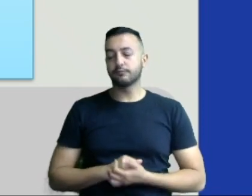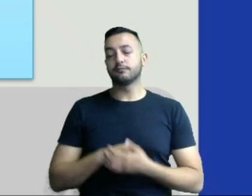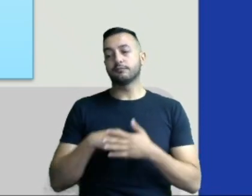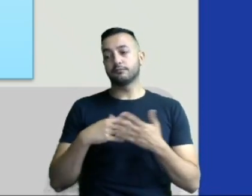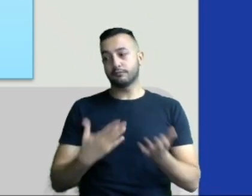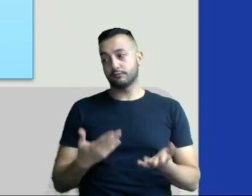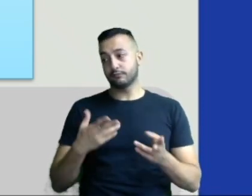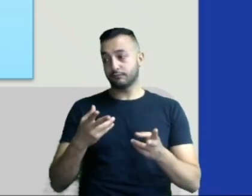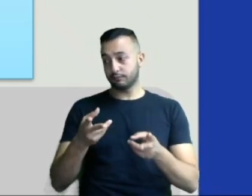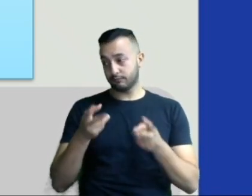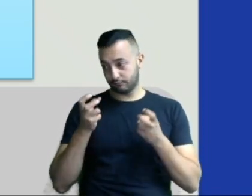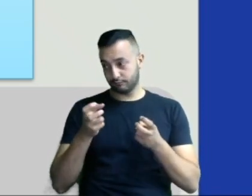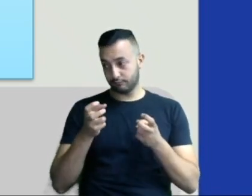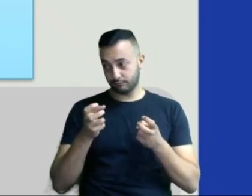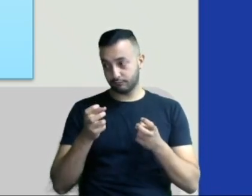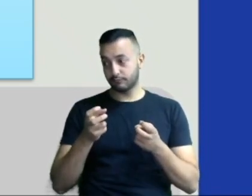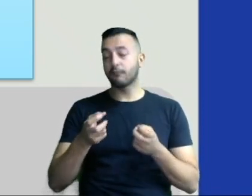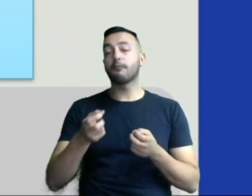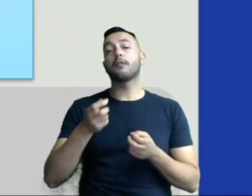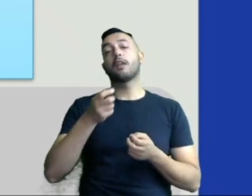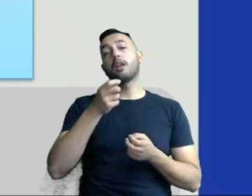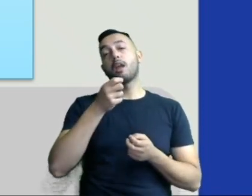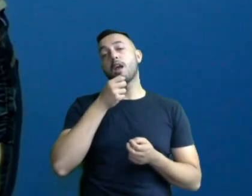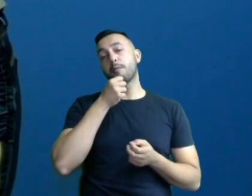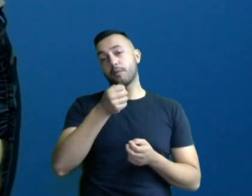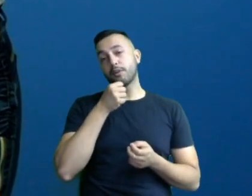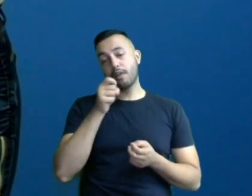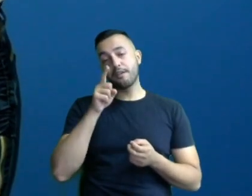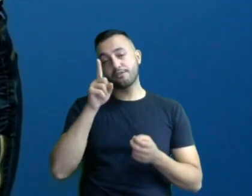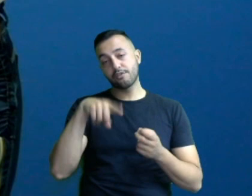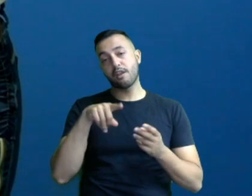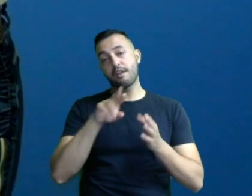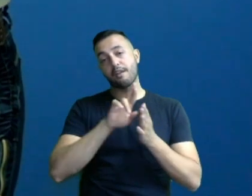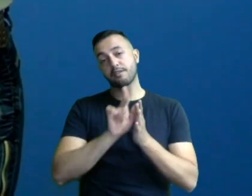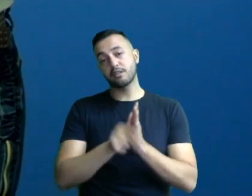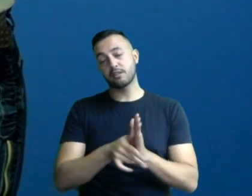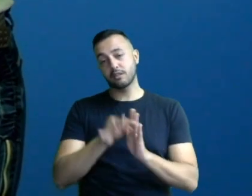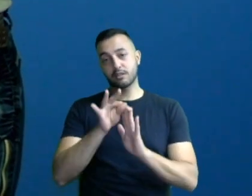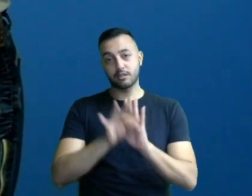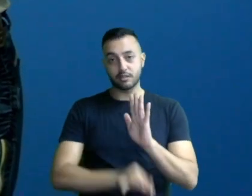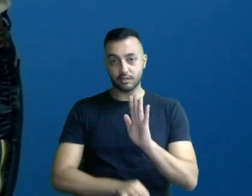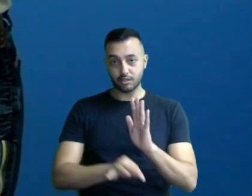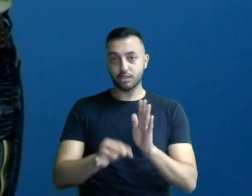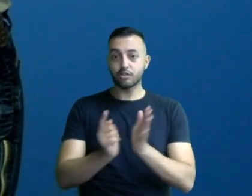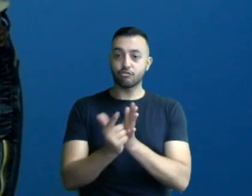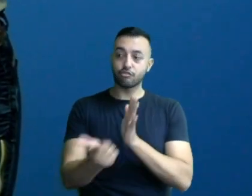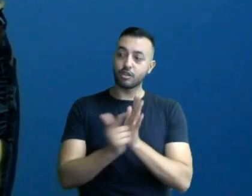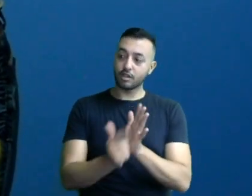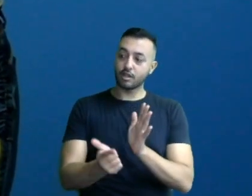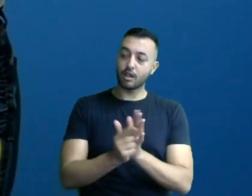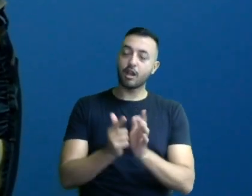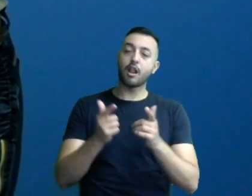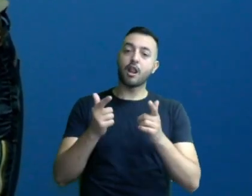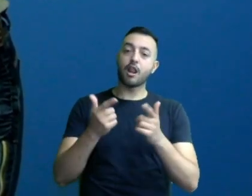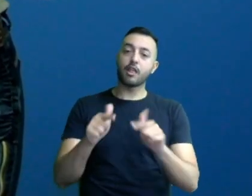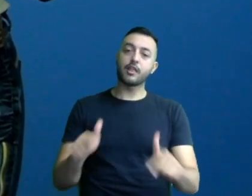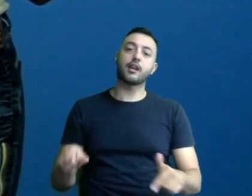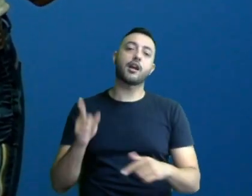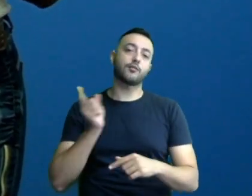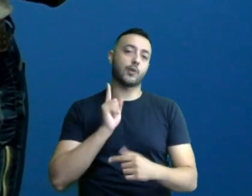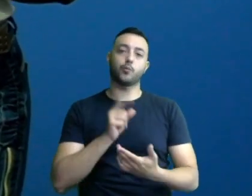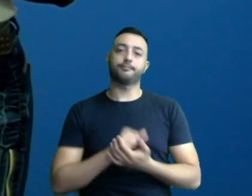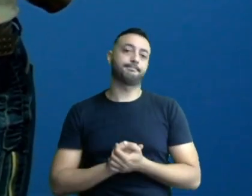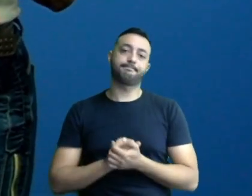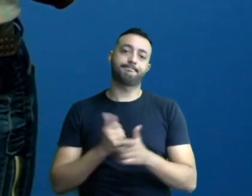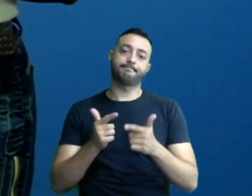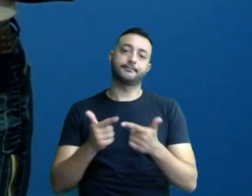Conforme podemos perceber, reportagem é um gênero textual jornalístico não literário, tá certo? É um